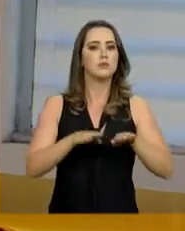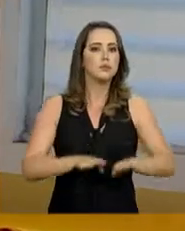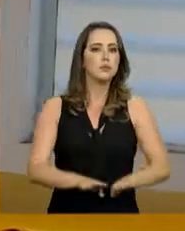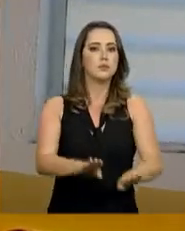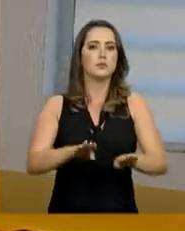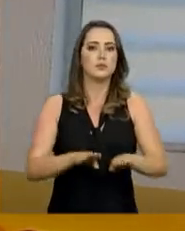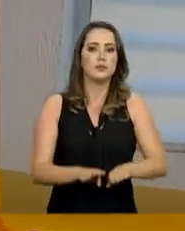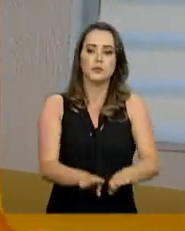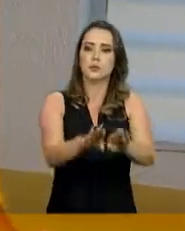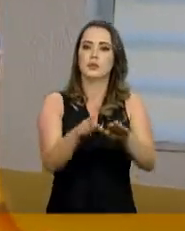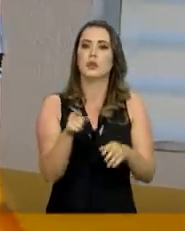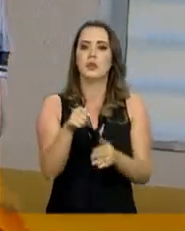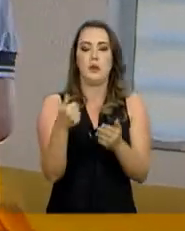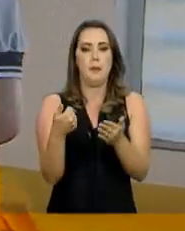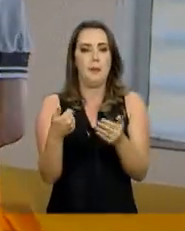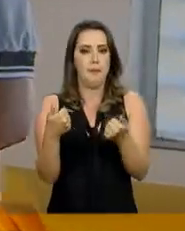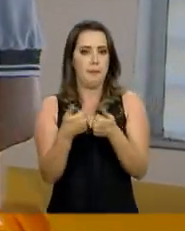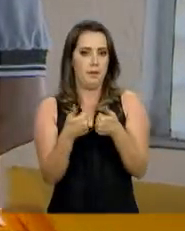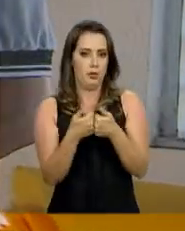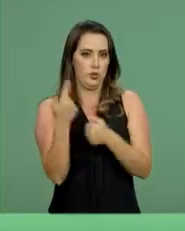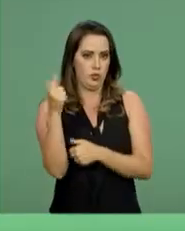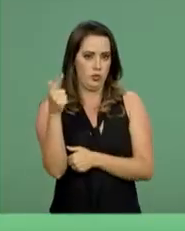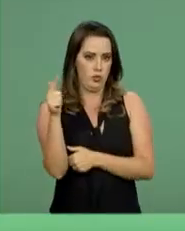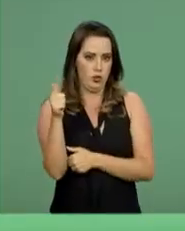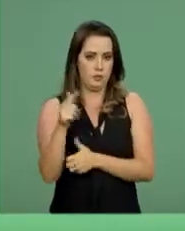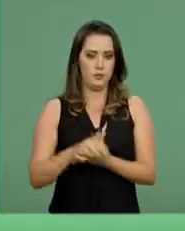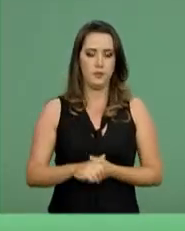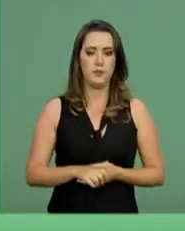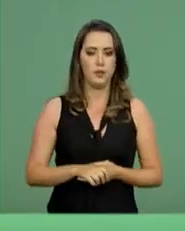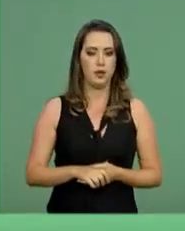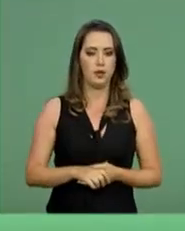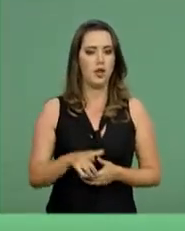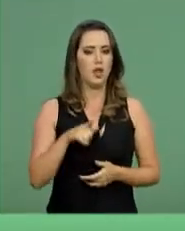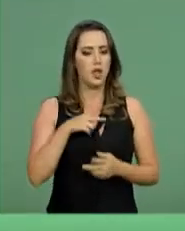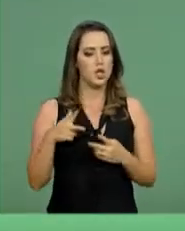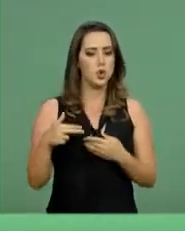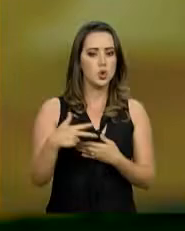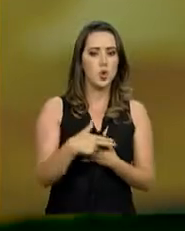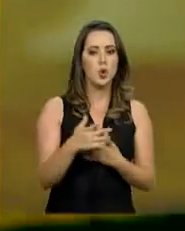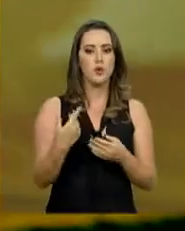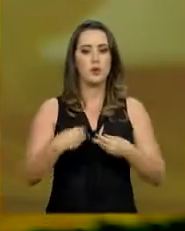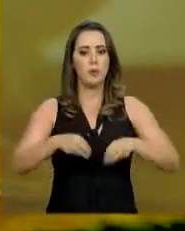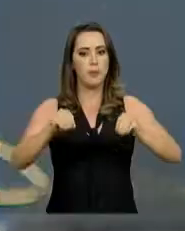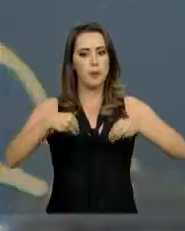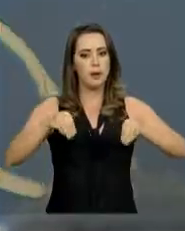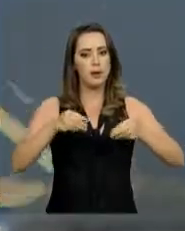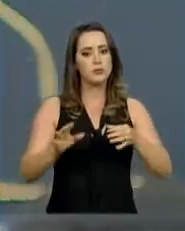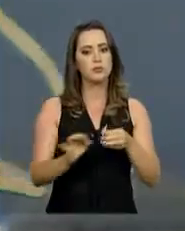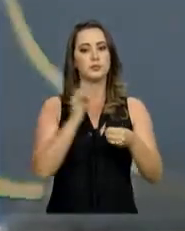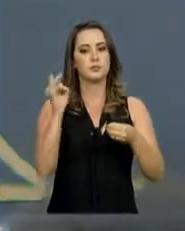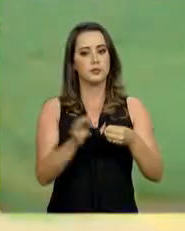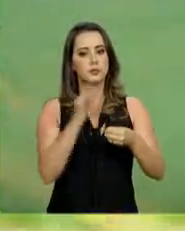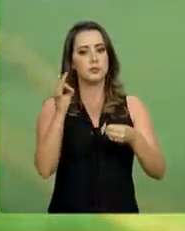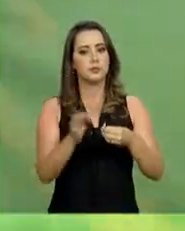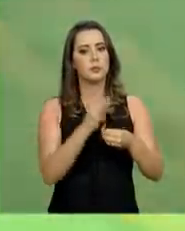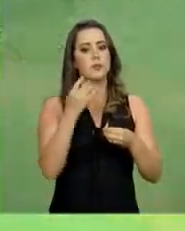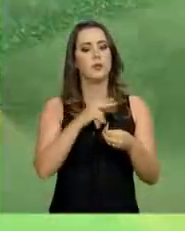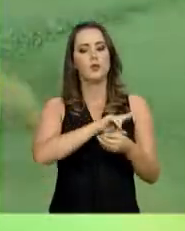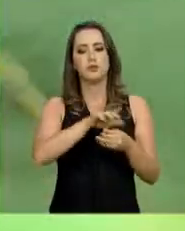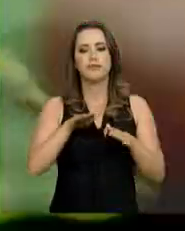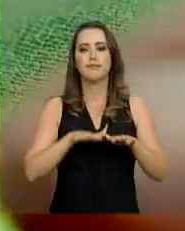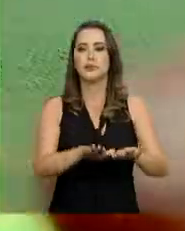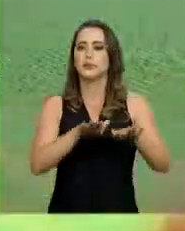região metropolitana de Goiânia. O processo envolve tesoura, pano, linha e muita costura.